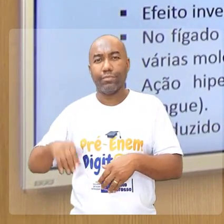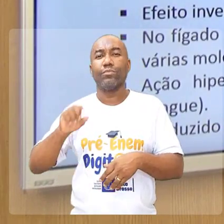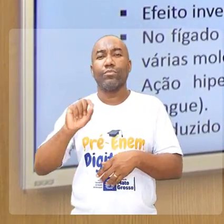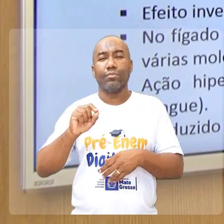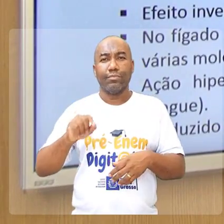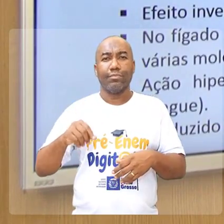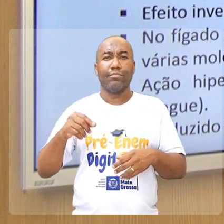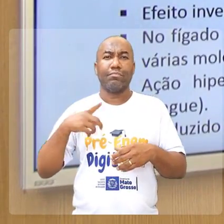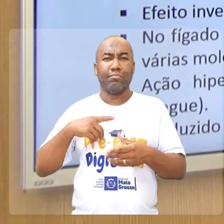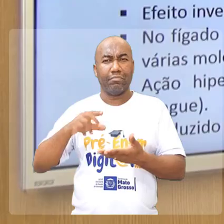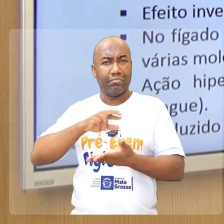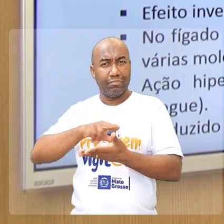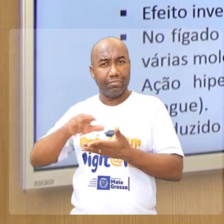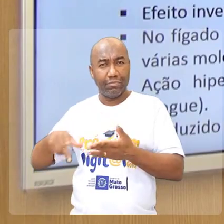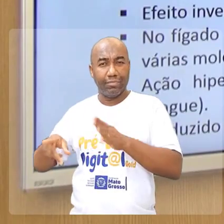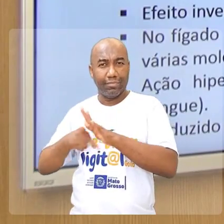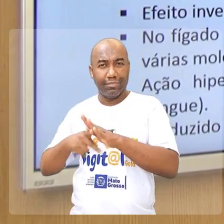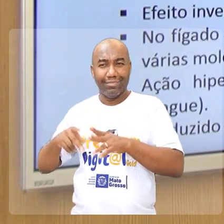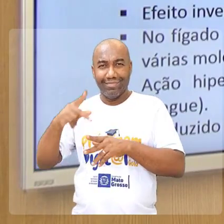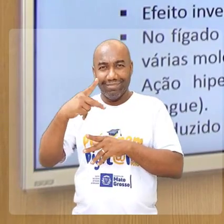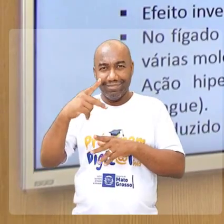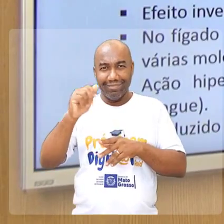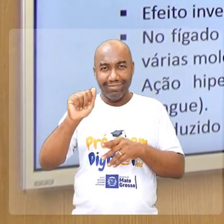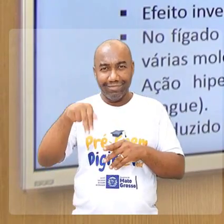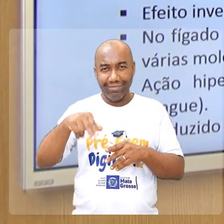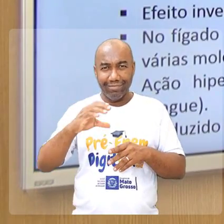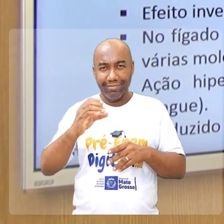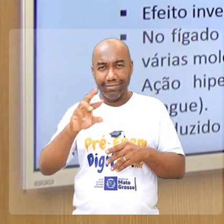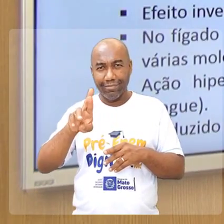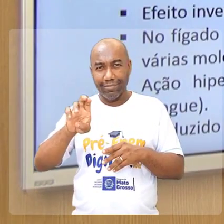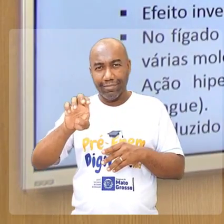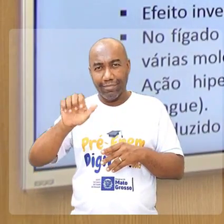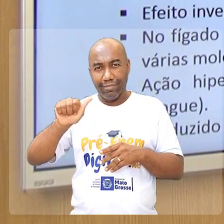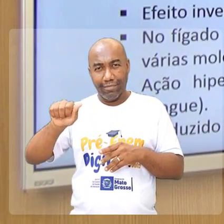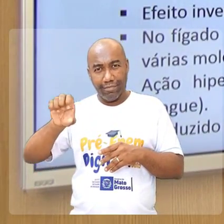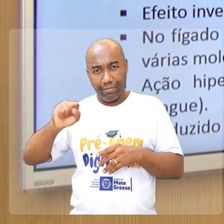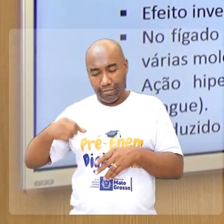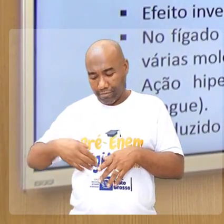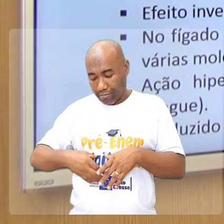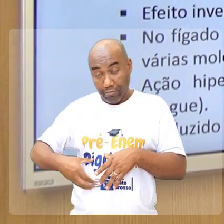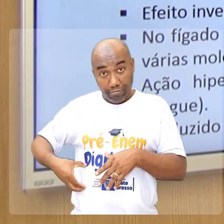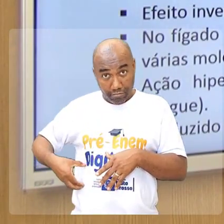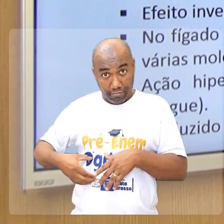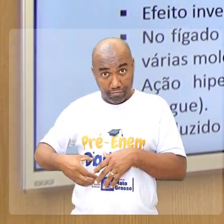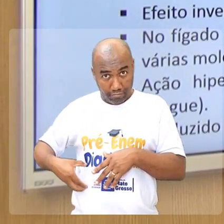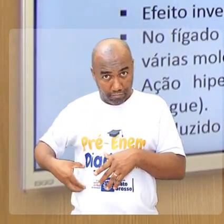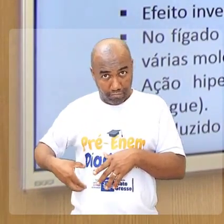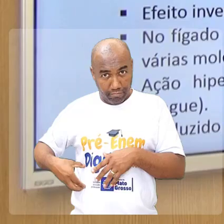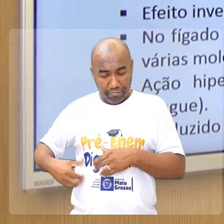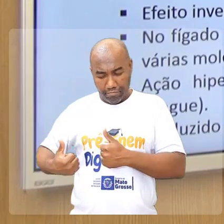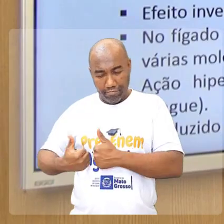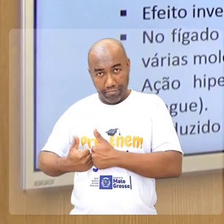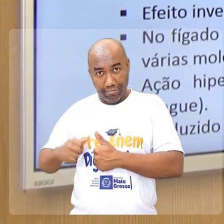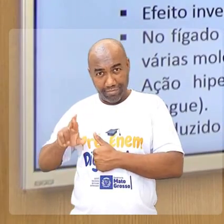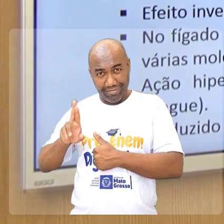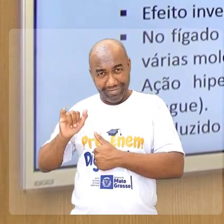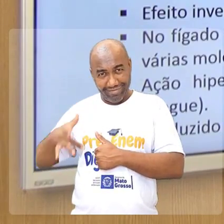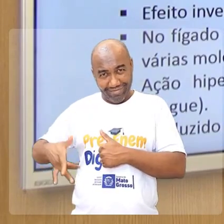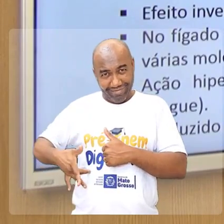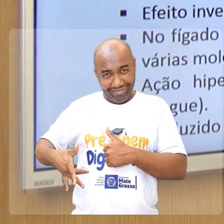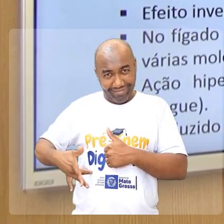células beta do pâncreas que liberam. E esse hormônio, ele diminui